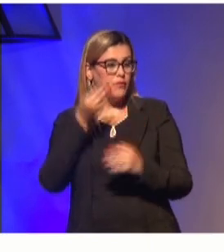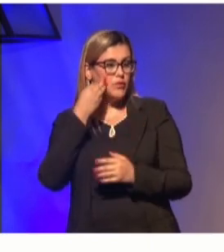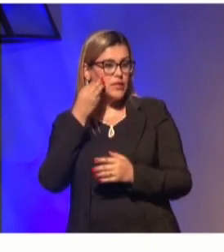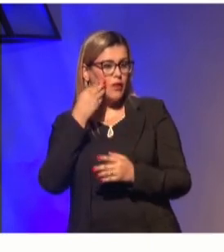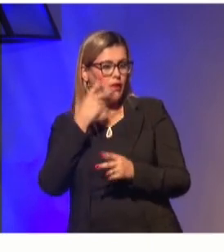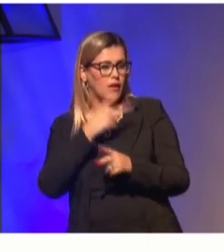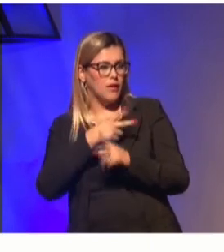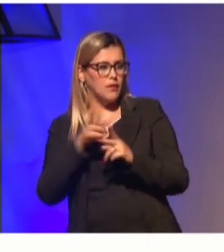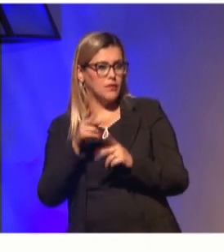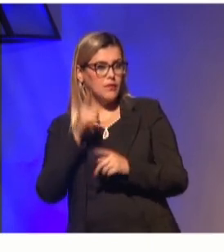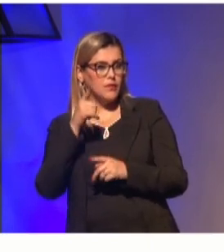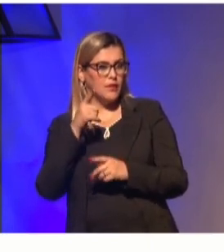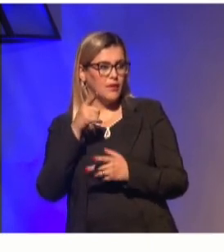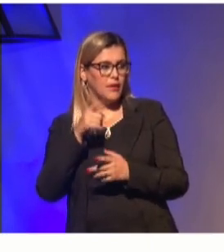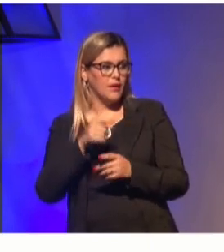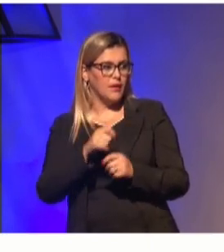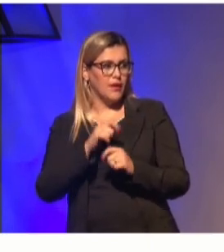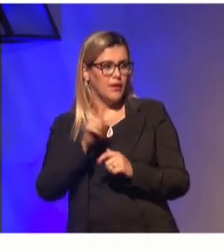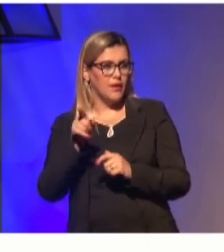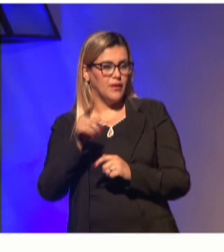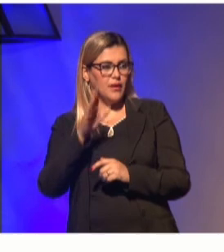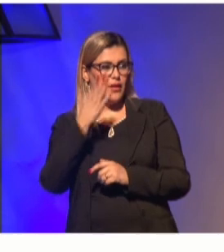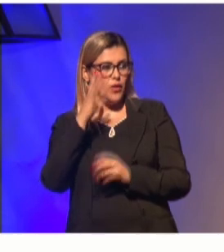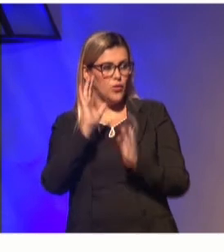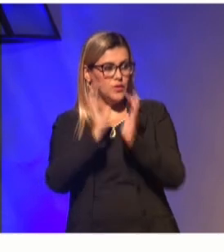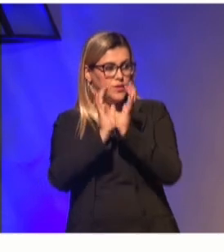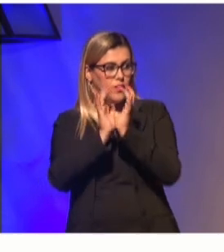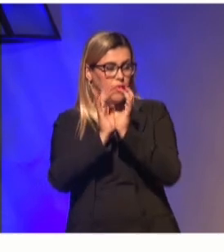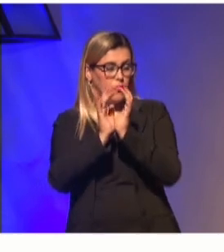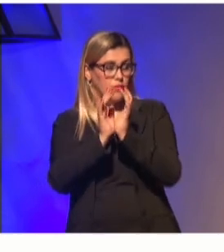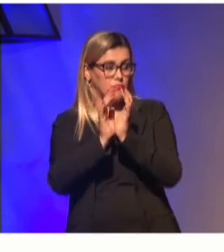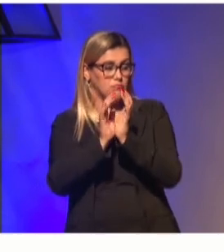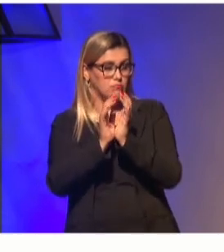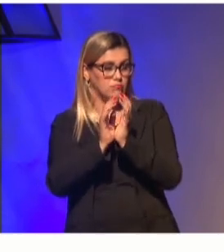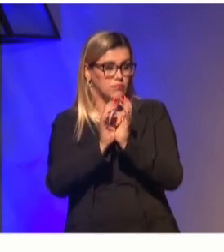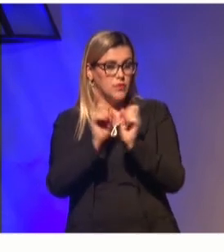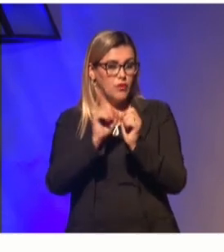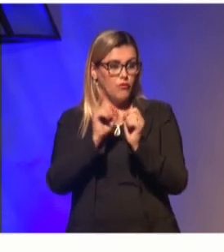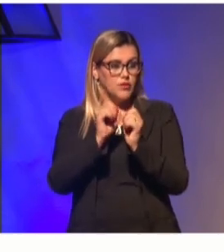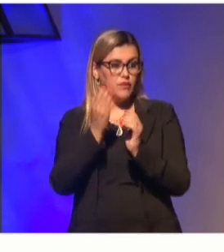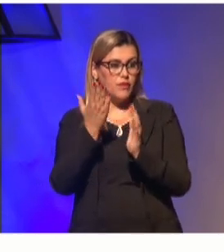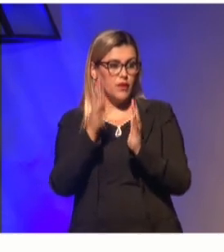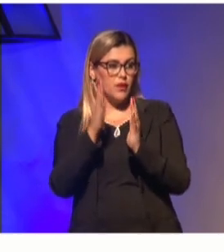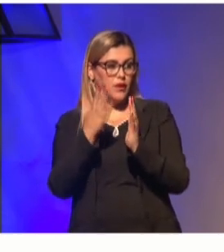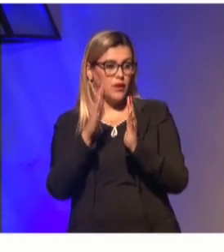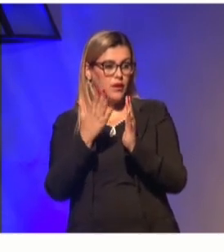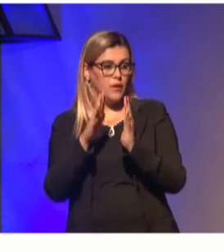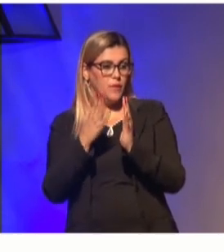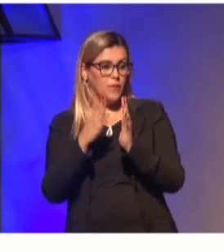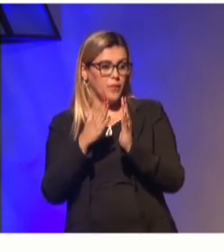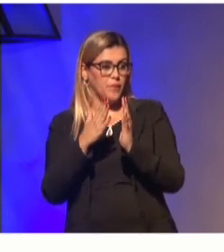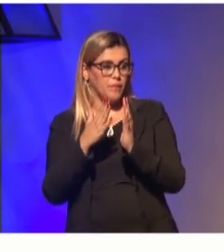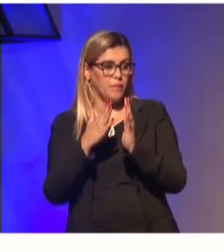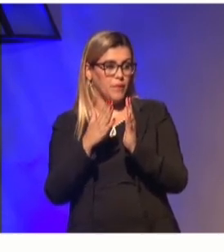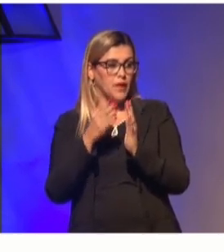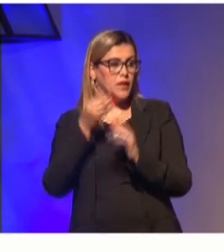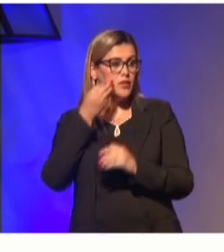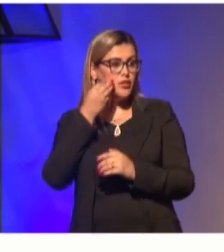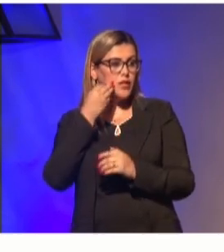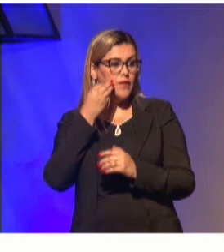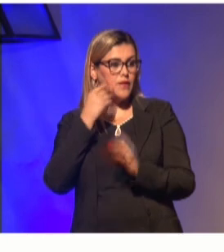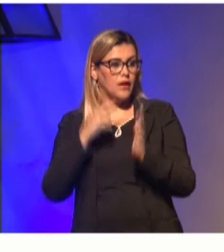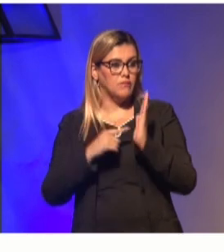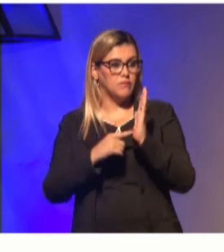Eu olhando para a minha mão em desuso através do espelho, né? Fazendo a movimentação da mão boa, de manter essa